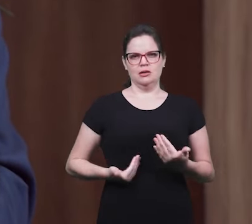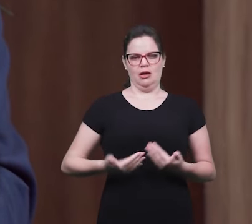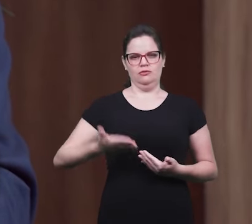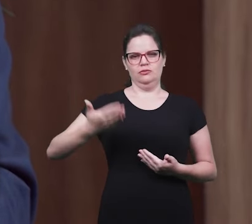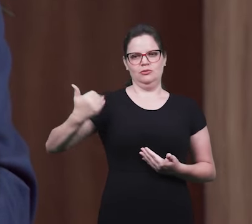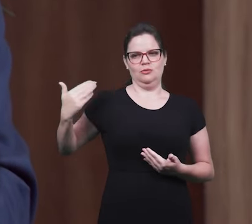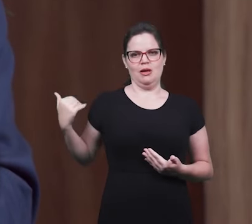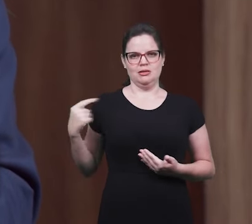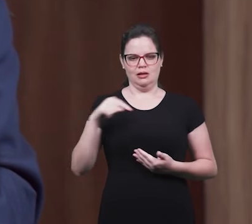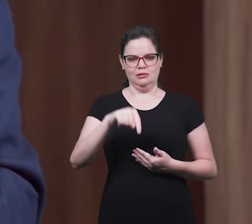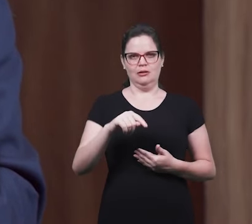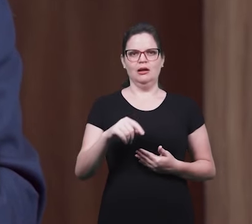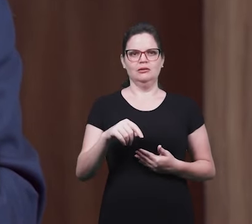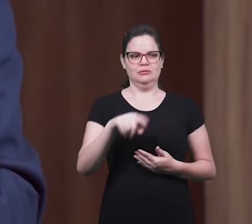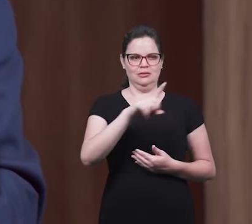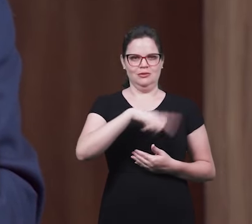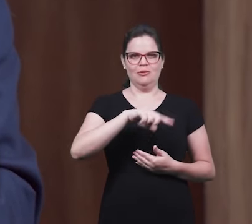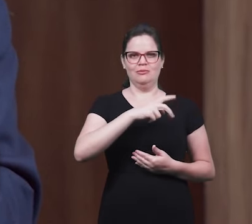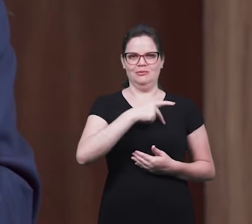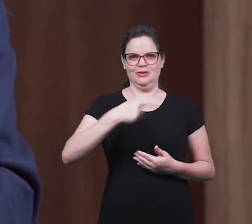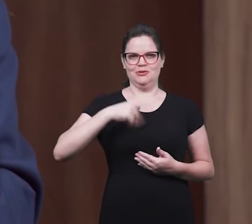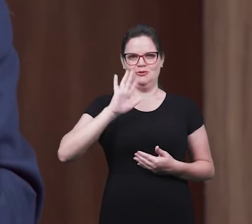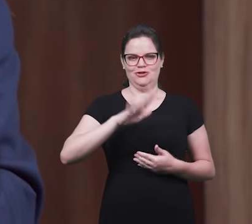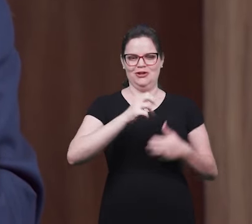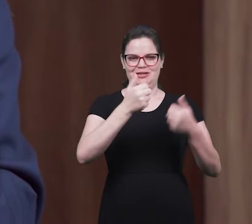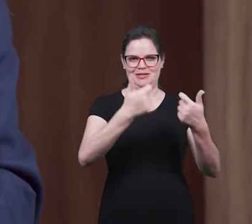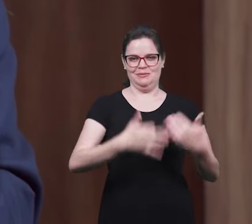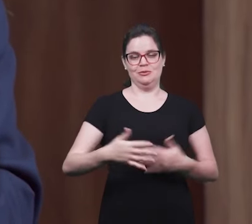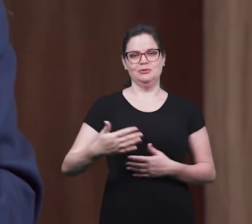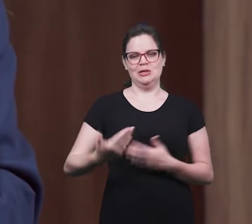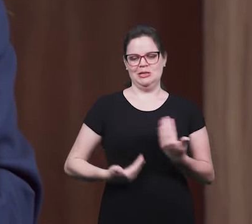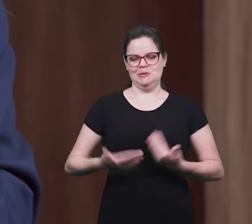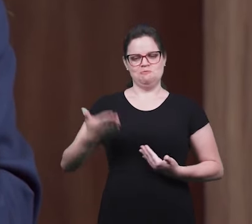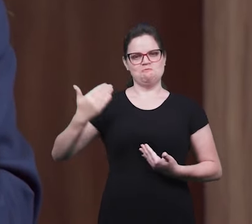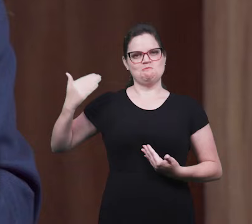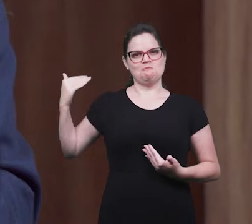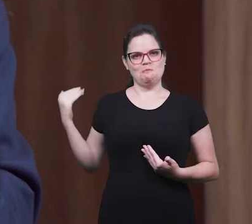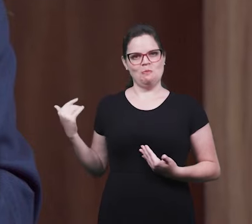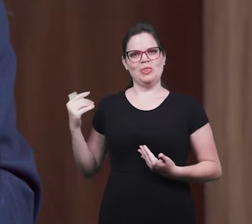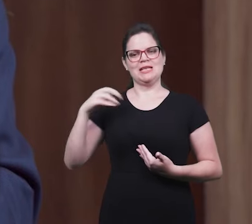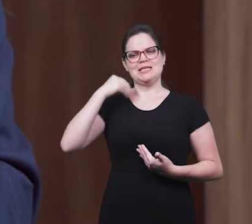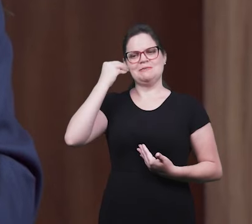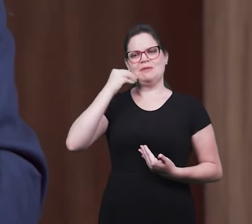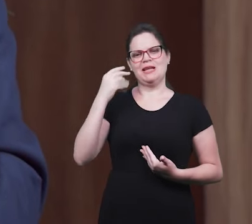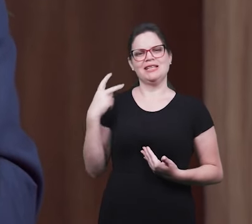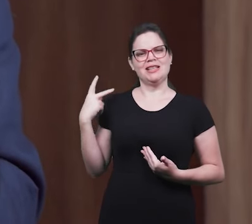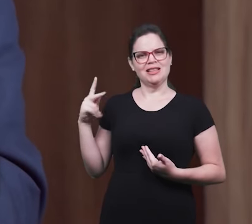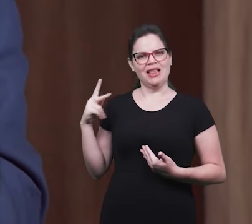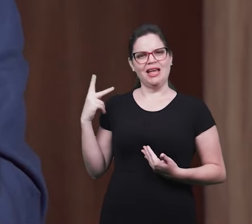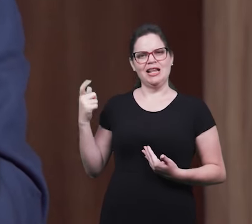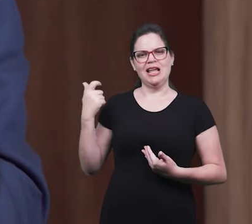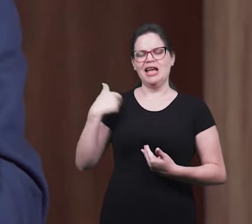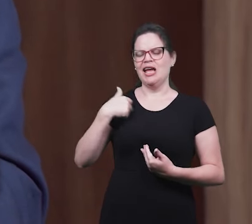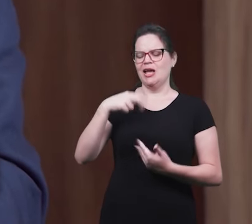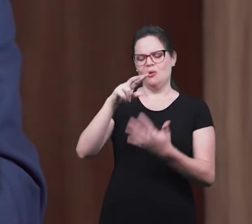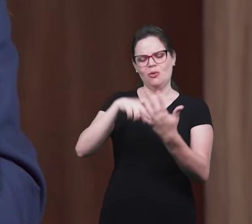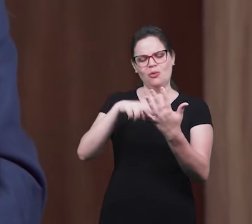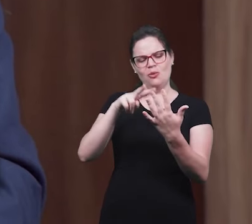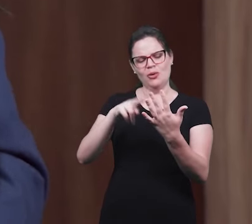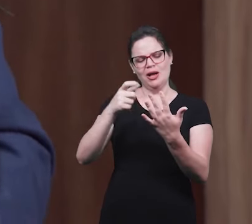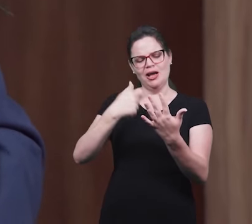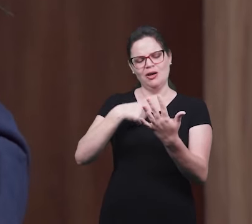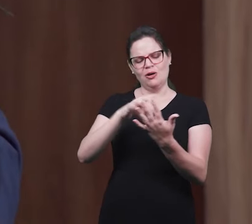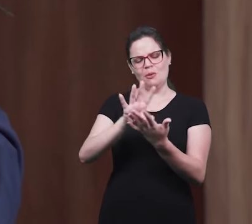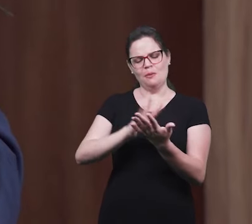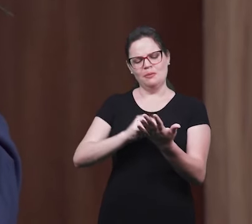do passado, como Jerônimo trouxe aqui, firmam a nossa vontade de prosseguir. O